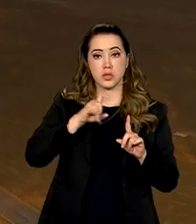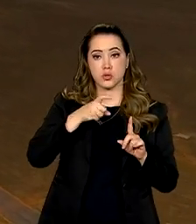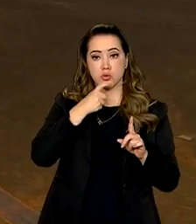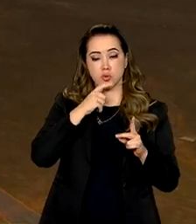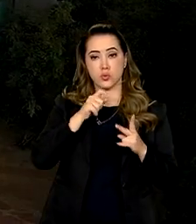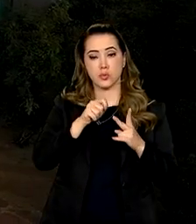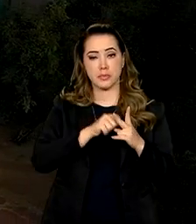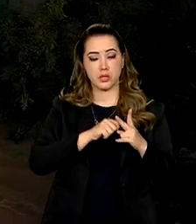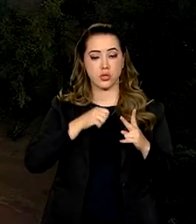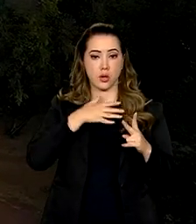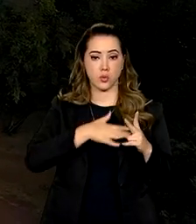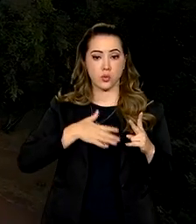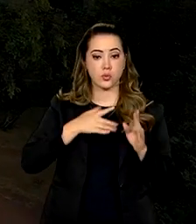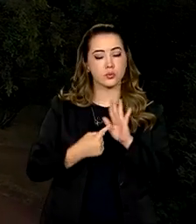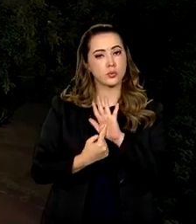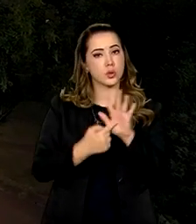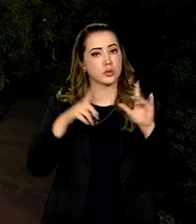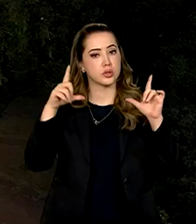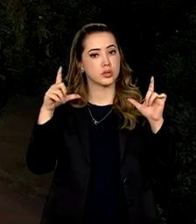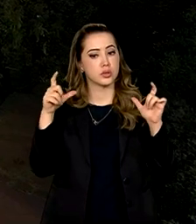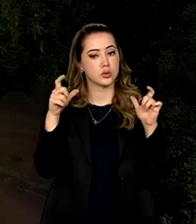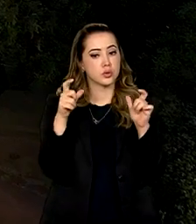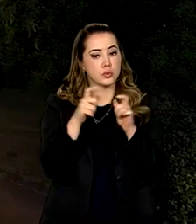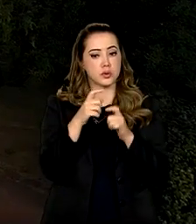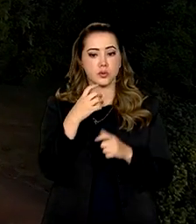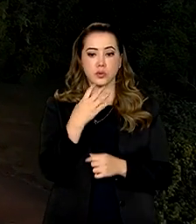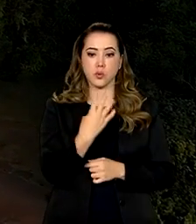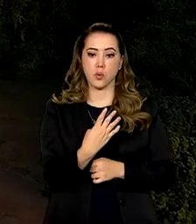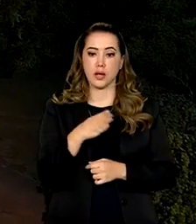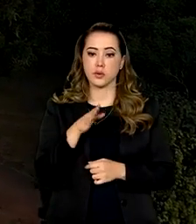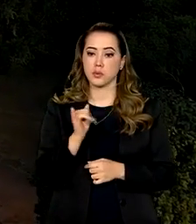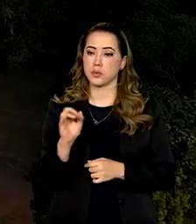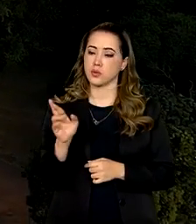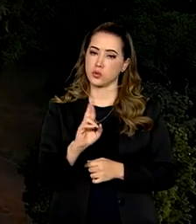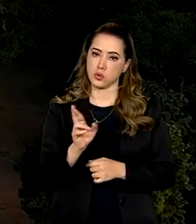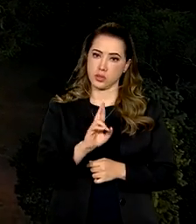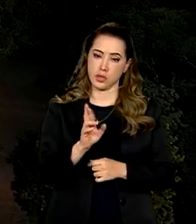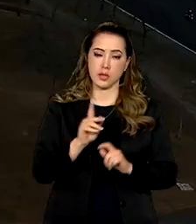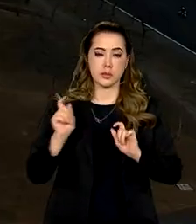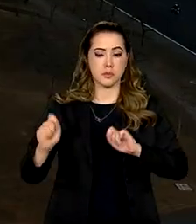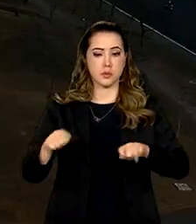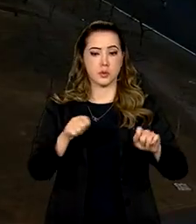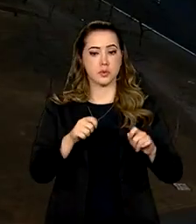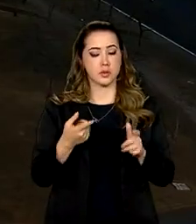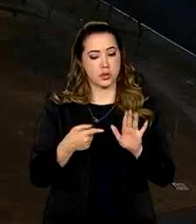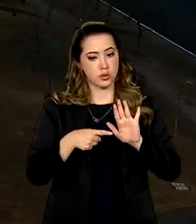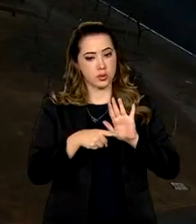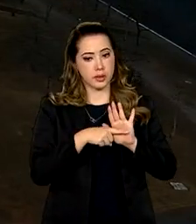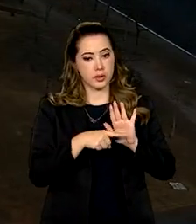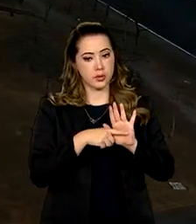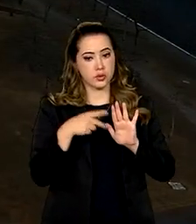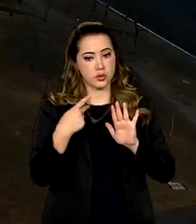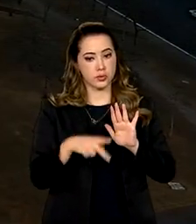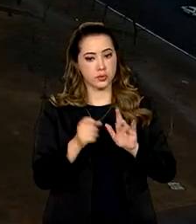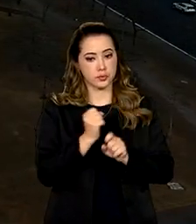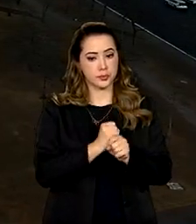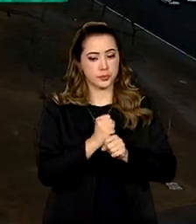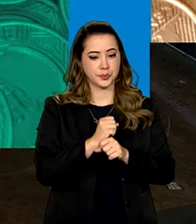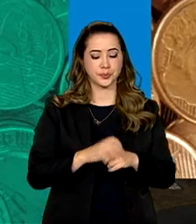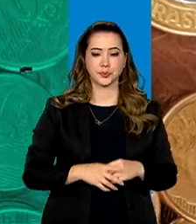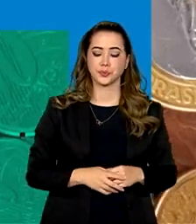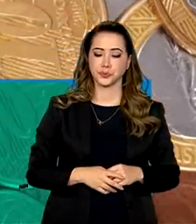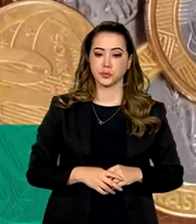e agosto apontam para a redução de quase 4 bilhões de reais na projeção de déficit primário para este